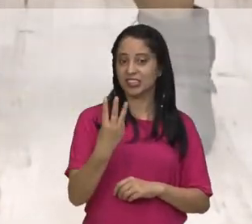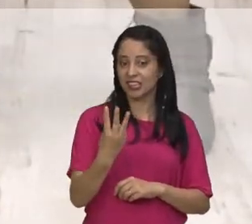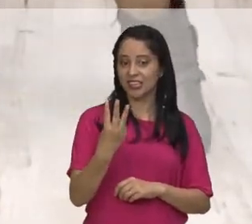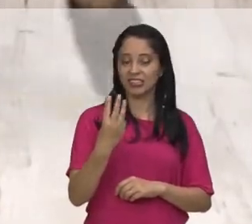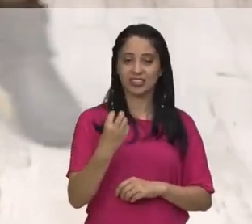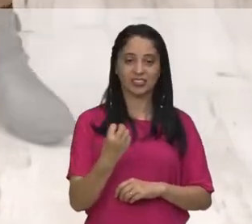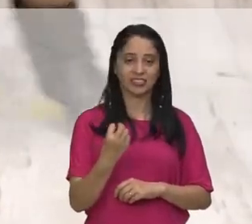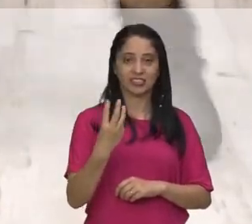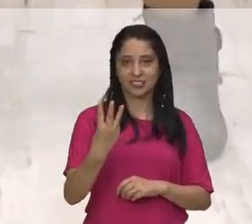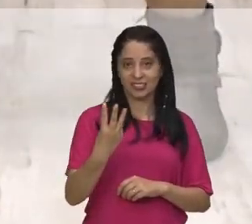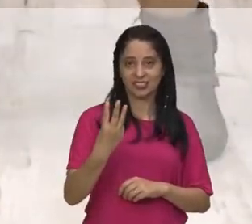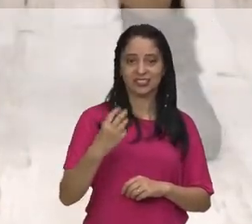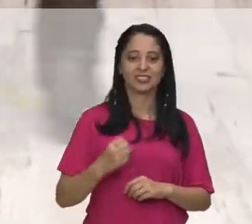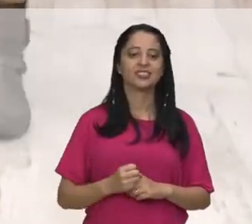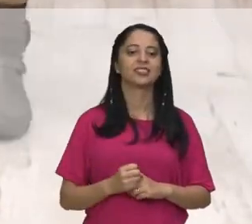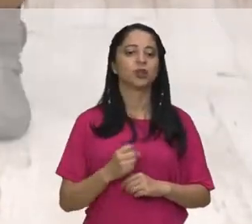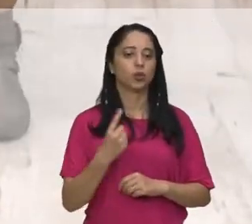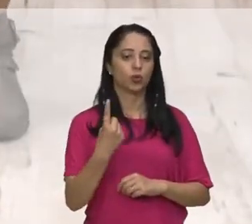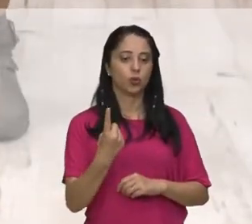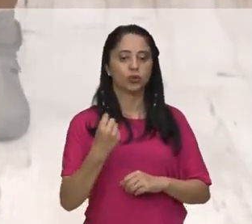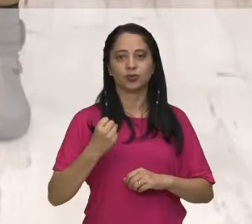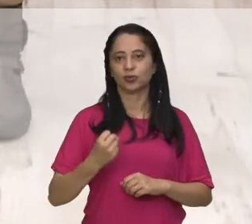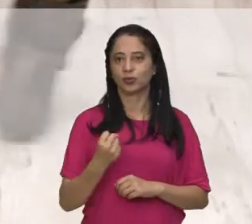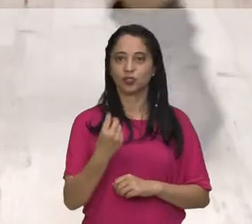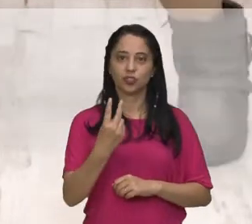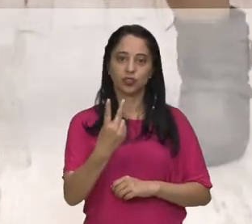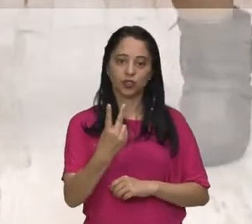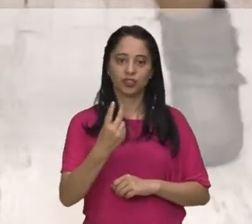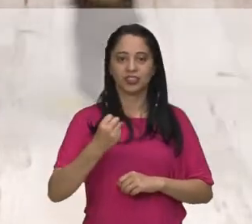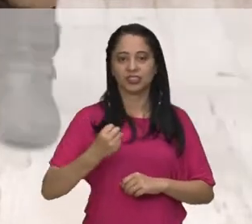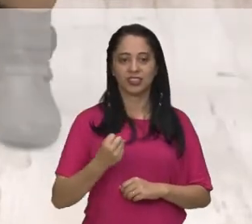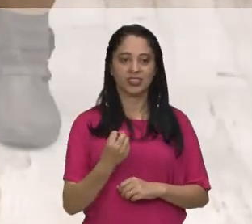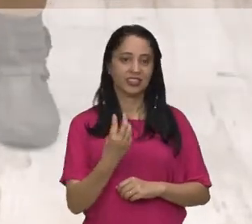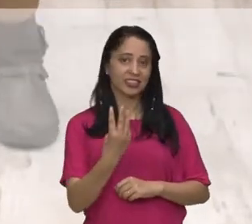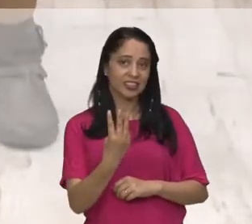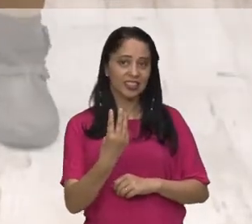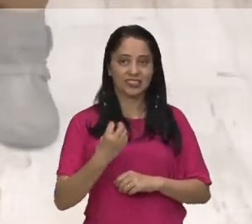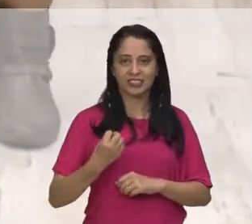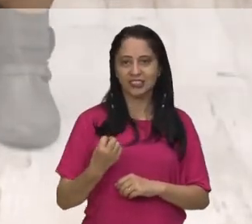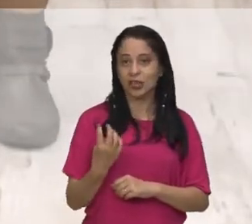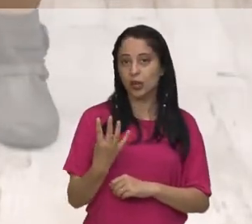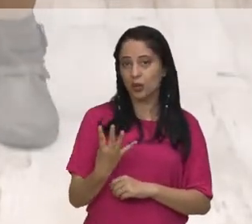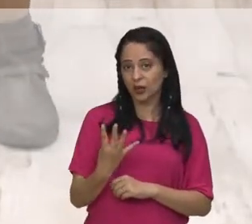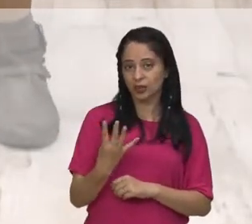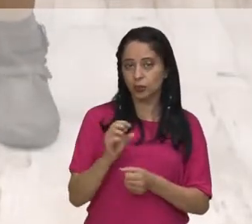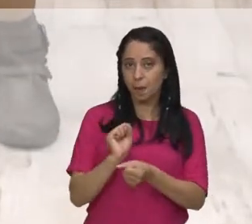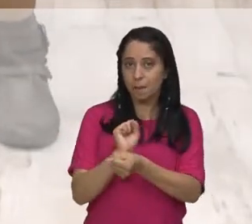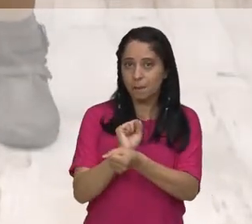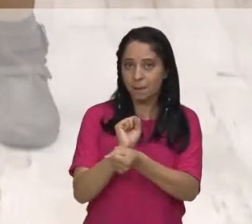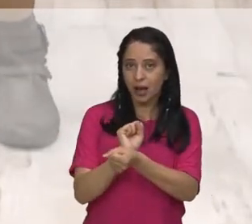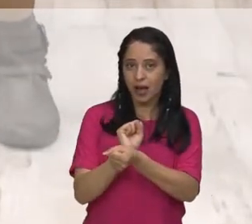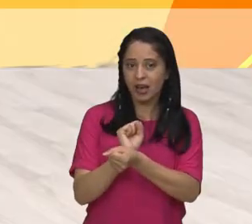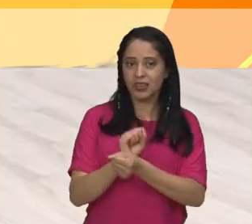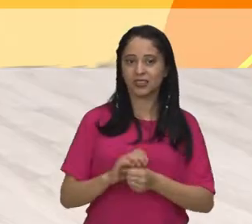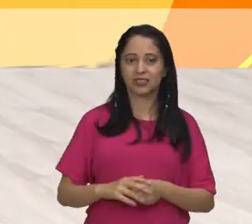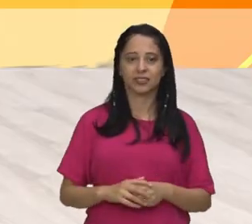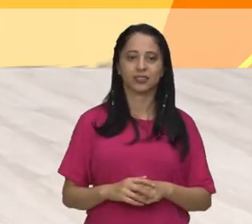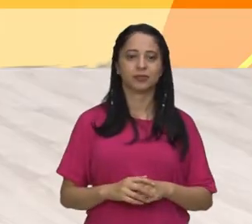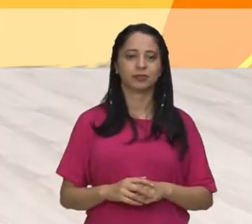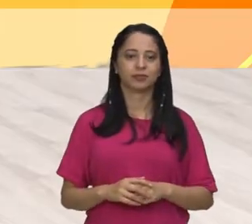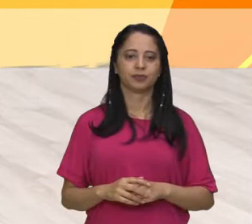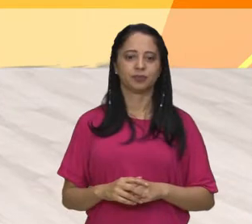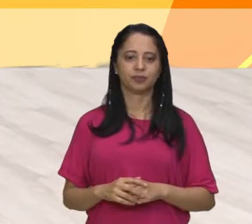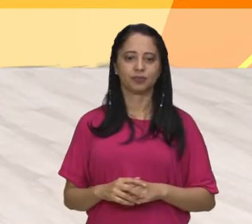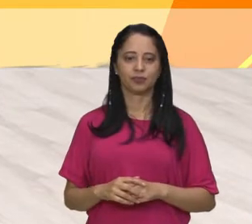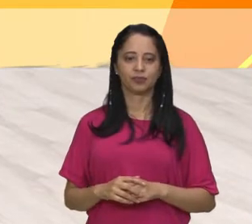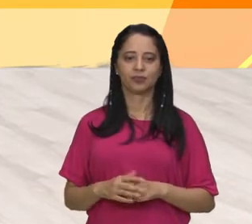seguro. Sete, oito mais uma vez. Um, e dois, três, e parou. Agora, coloca a mãozinha